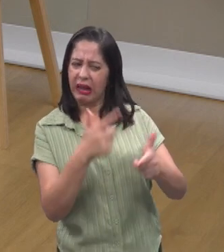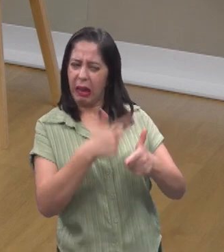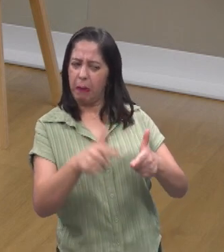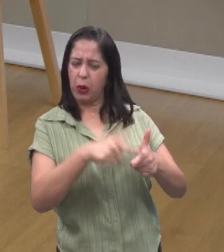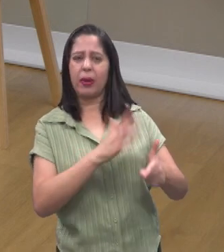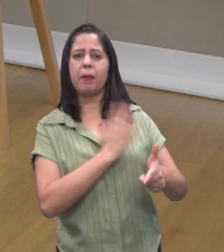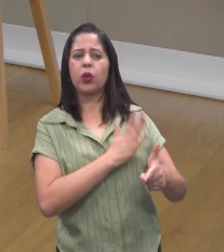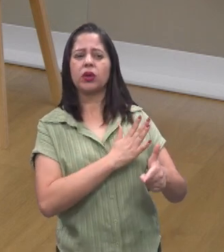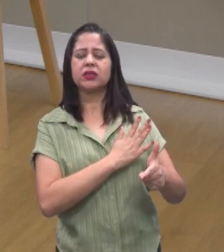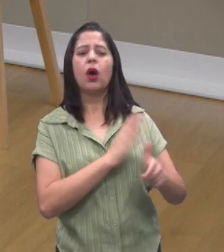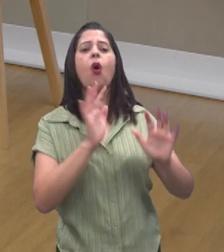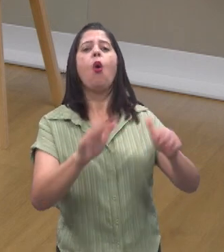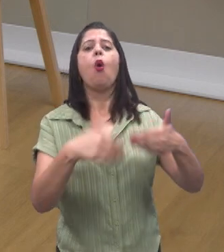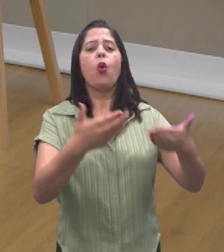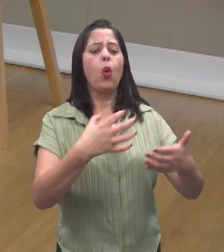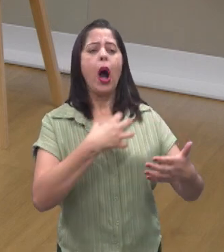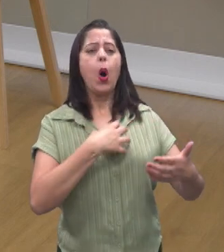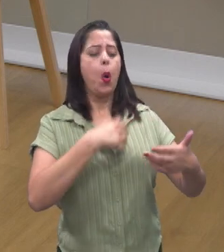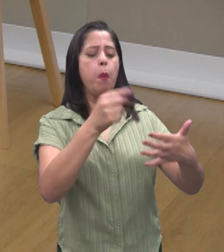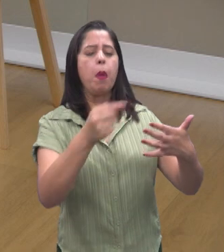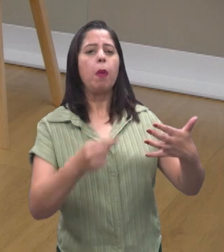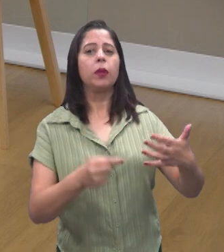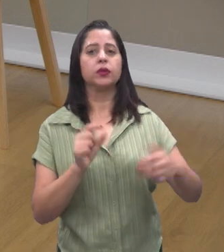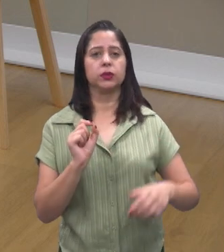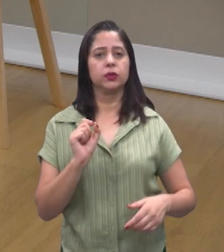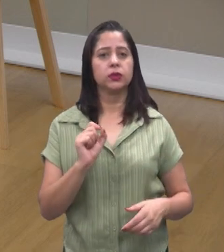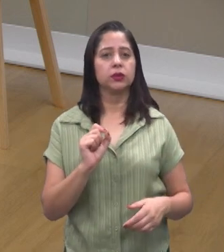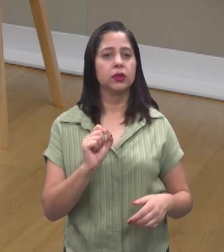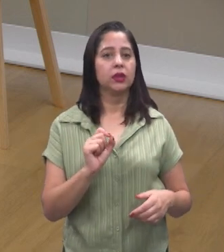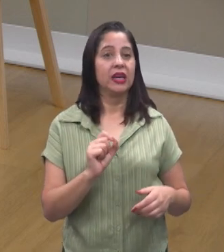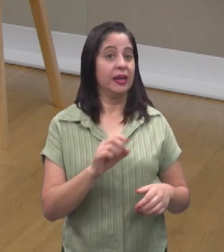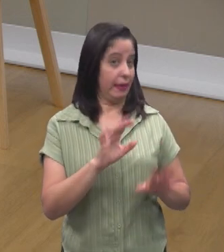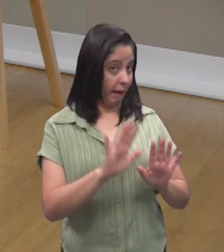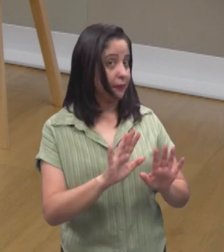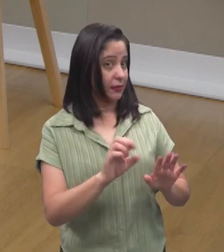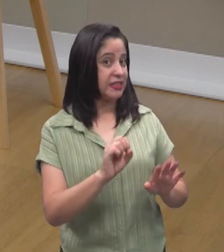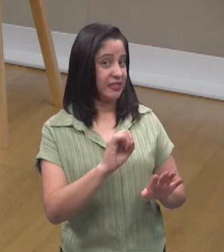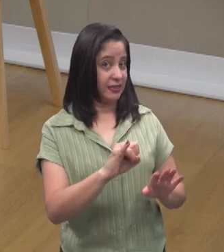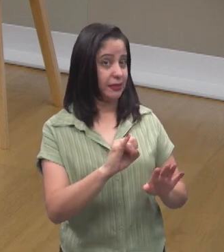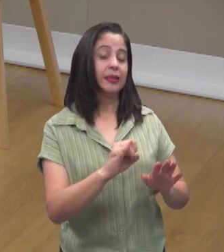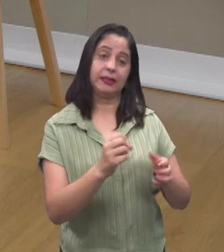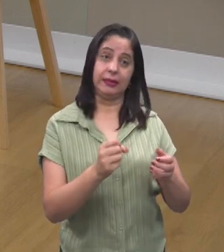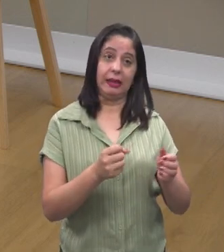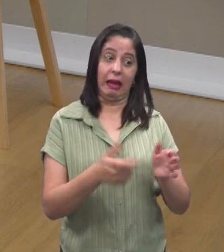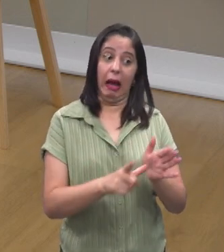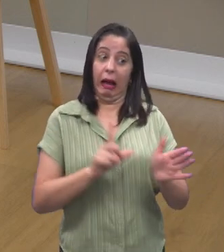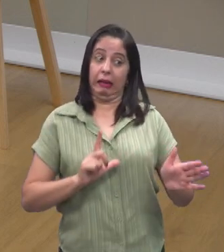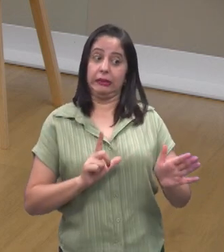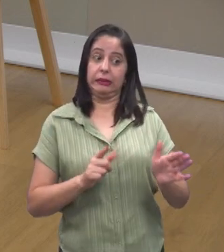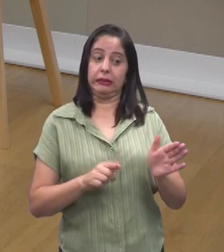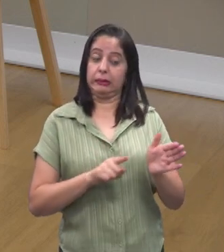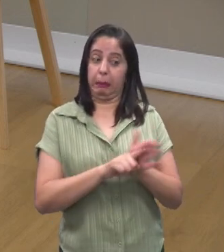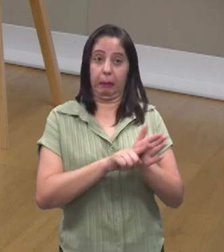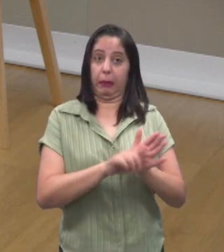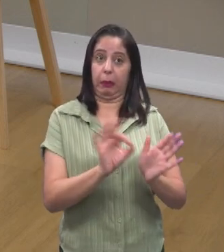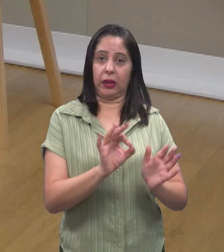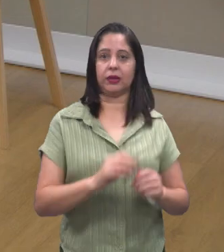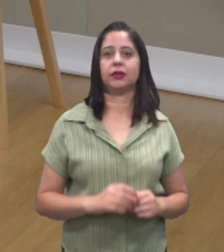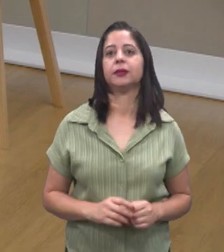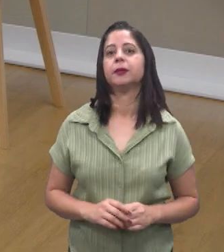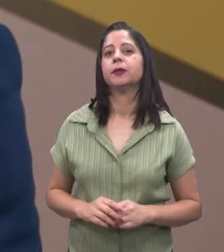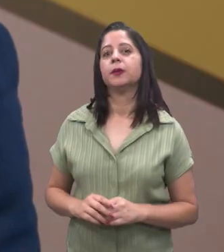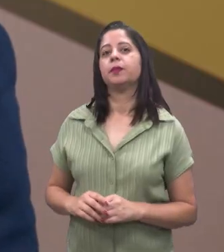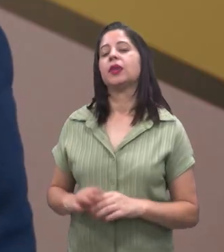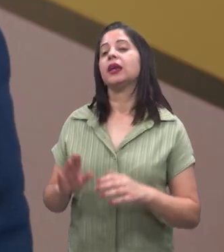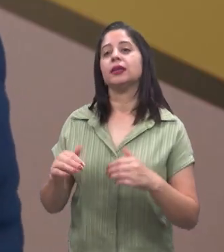são esses sintomas? O que as pessoas devem ficar atentas? Sim. Quando não fez esse preventivo, que é o ideal, né? Na verdade, uma coisa não anula a